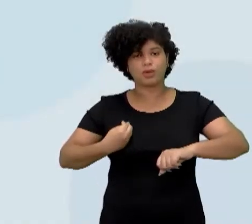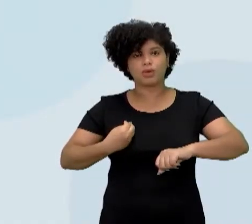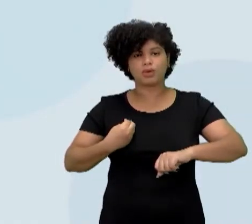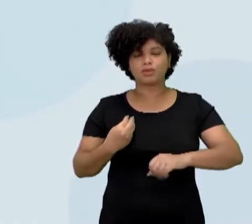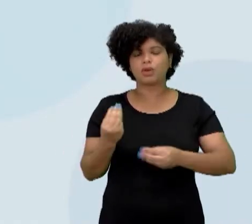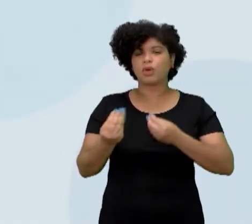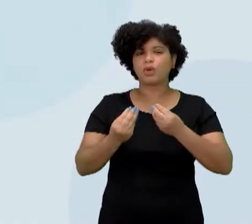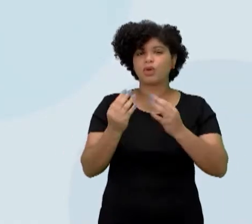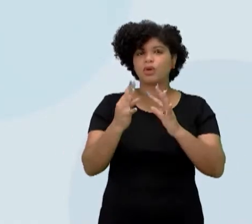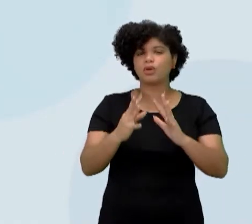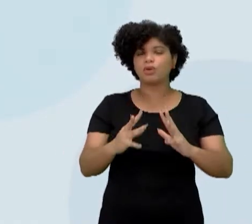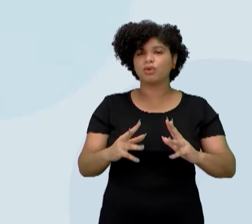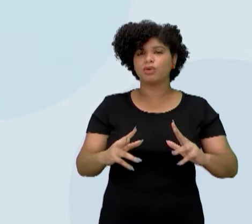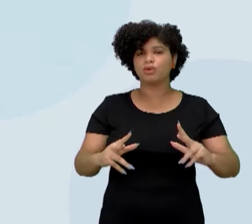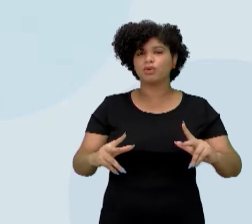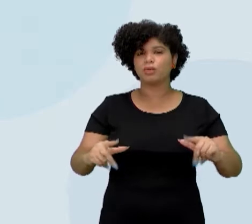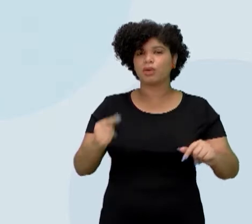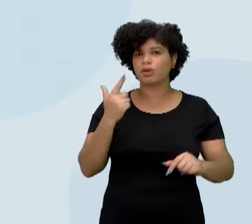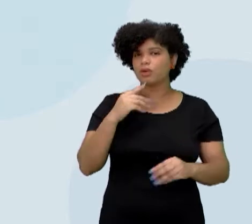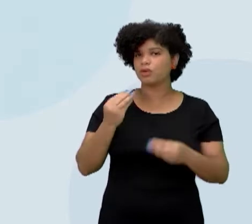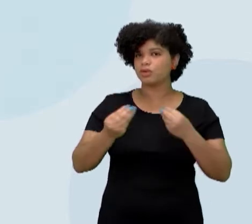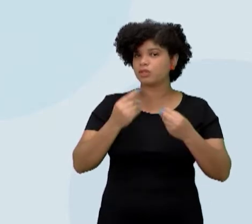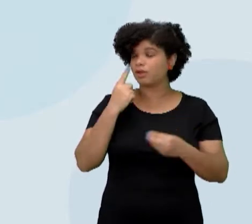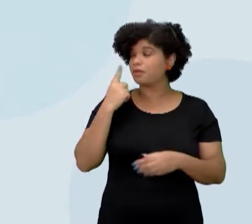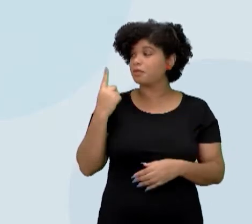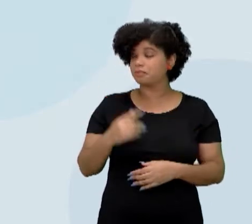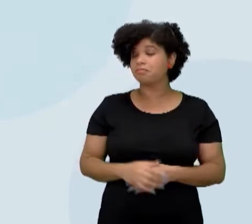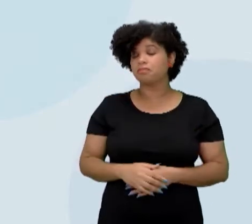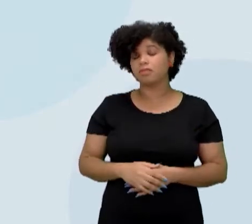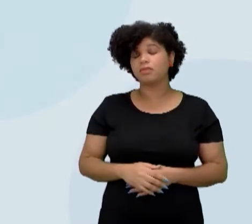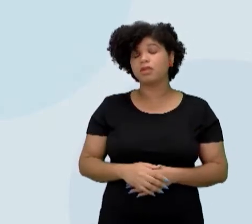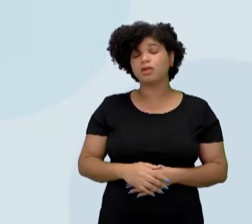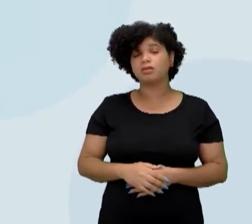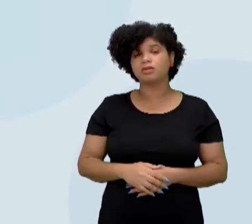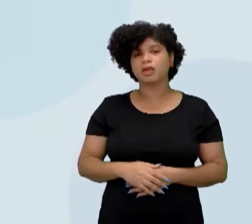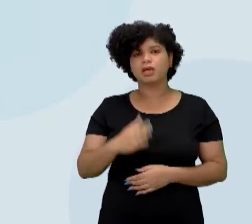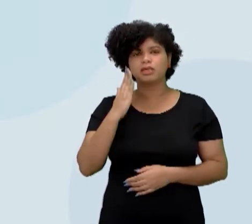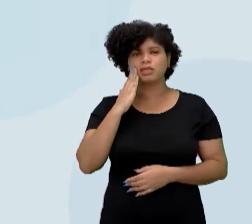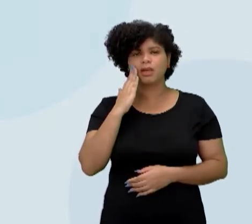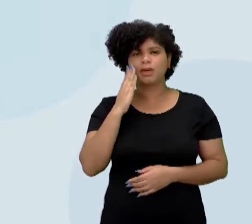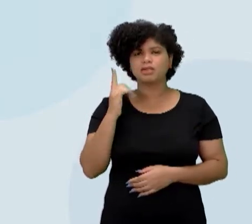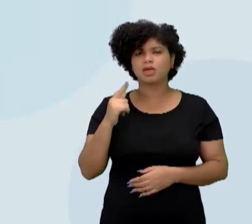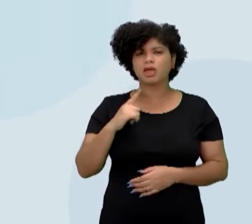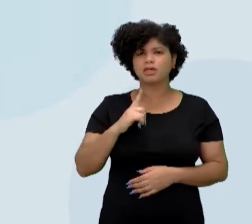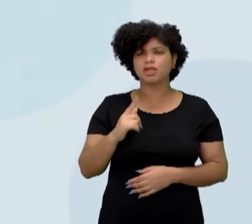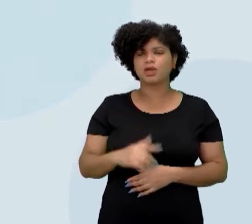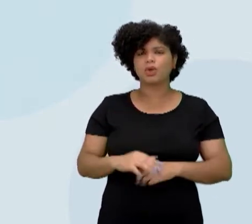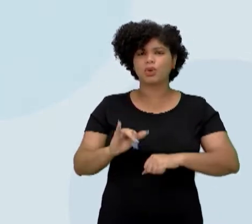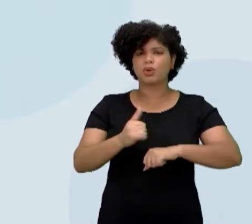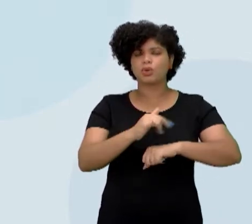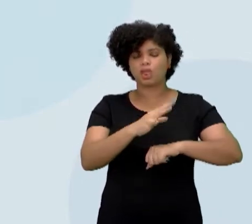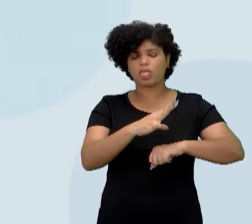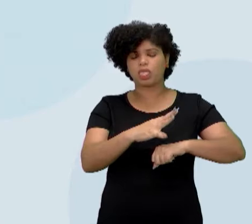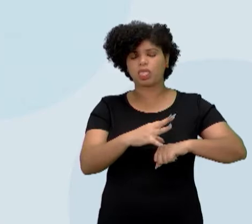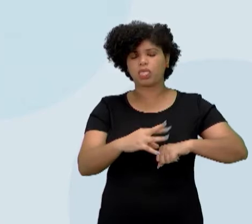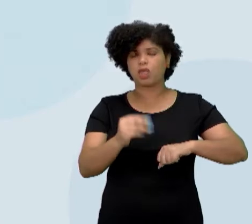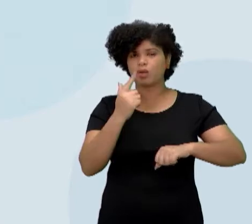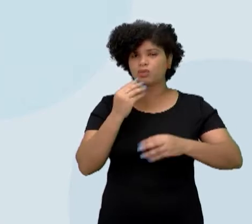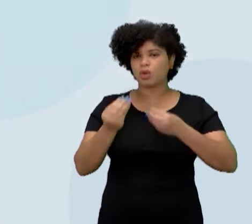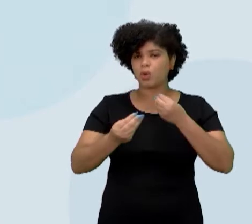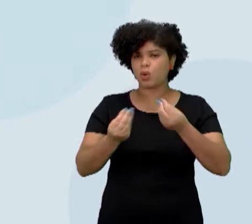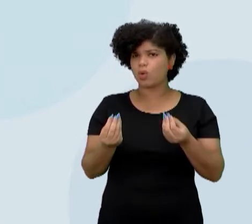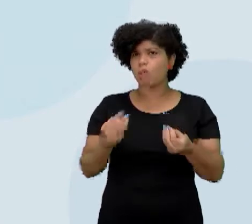limpar a superfície engordurada? Hein, Fabiana? Olha que boa pergunta. Se o sabão é feito de gordura, como que ele limpa a gordura? Não, e é